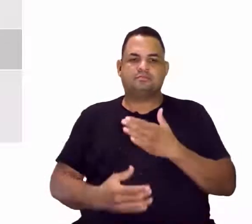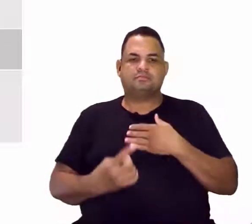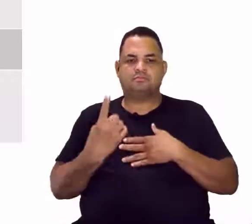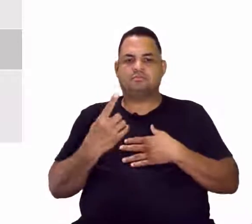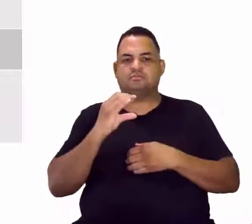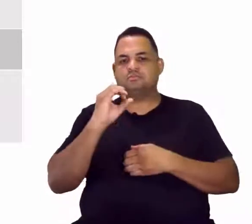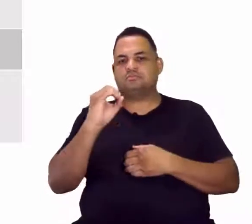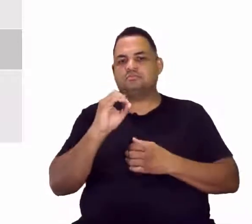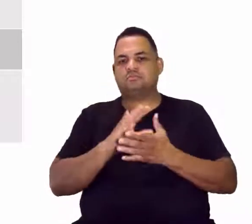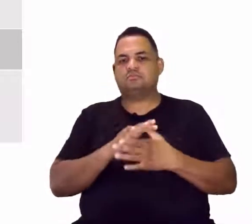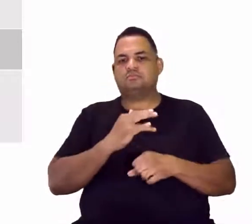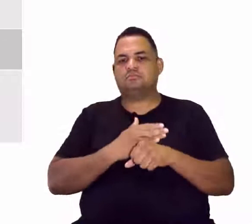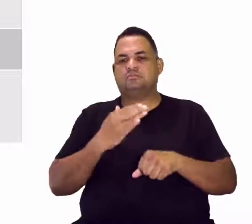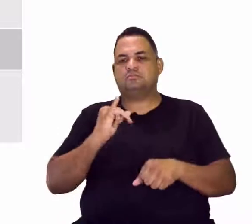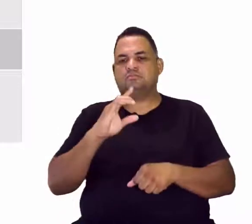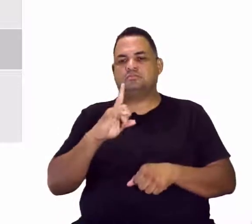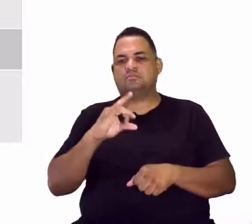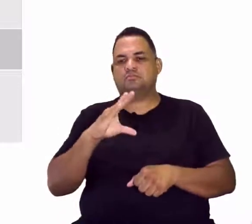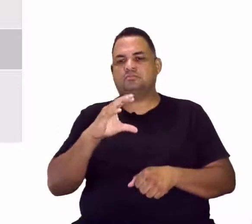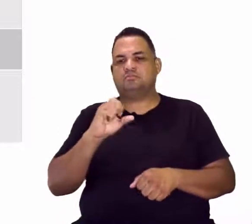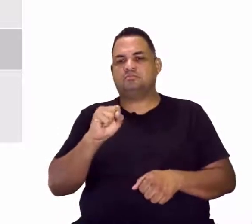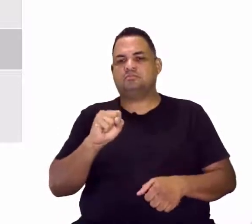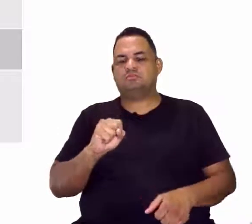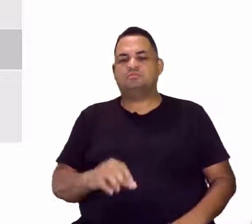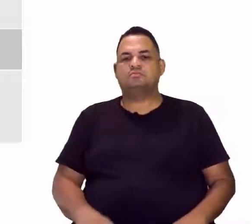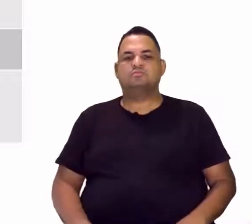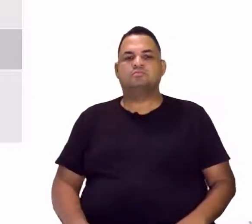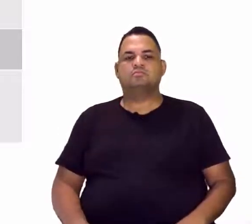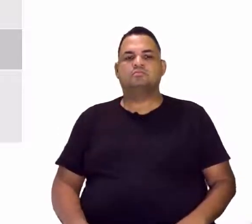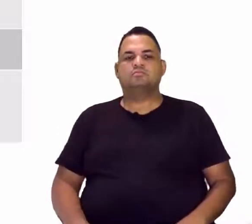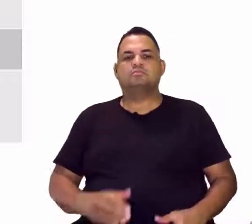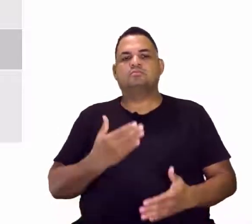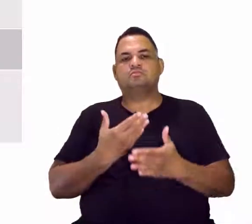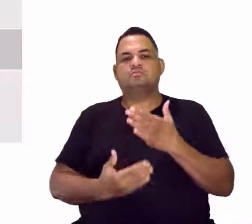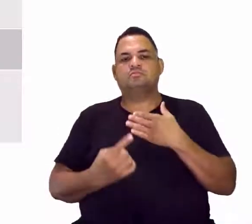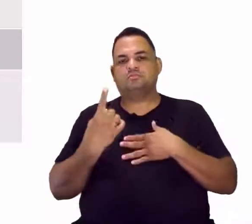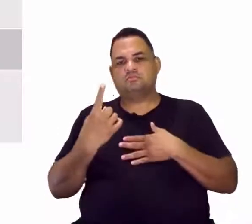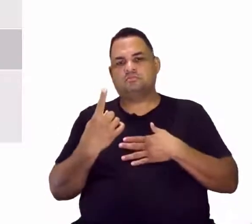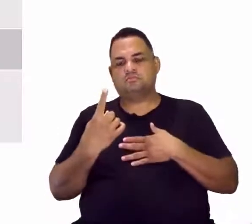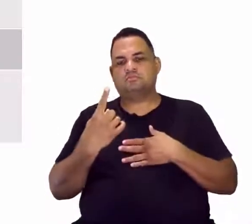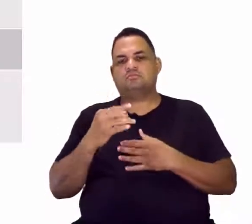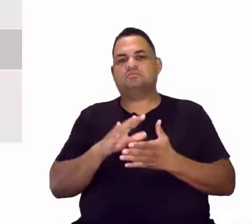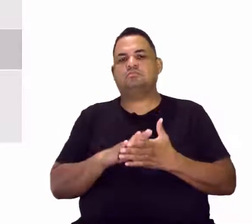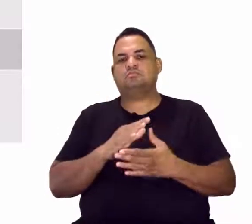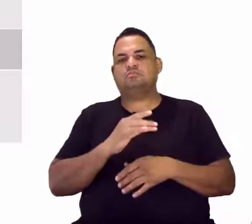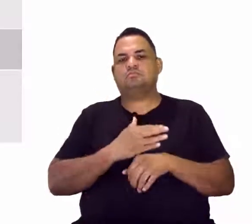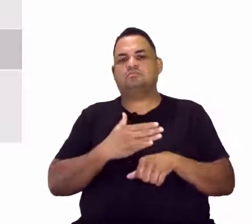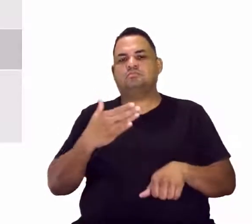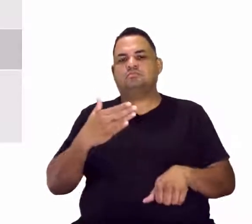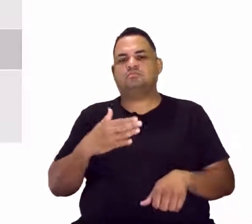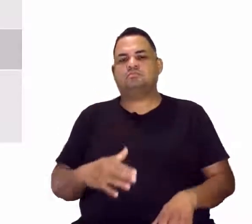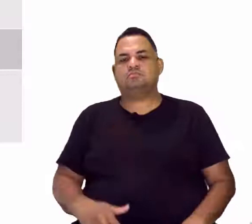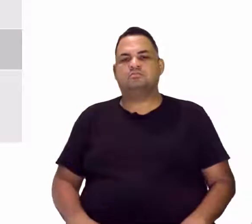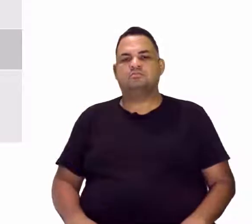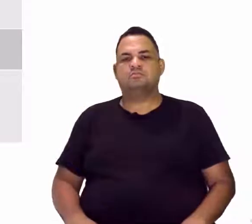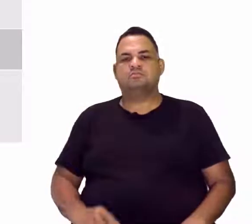vai ficar ácido iodoso. Perdeu mais um, ácido, aí eu